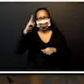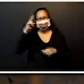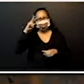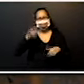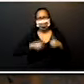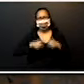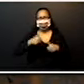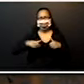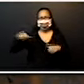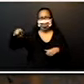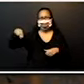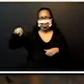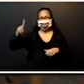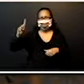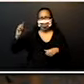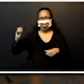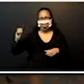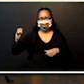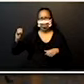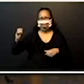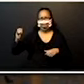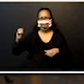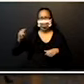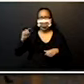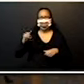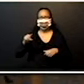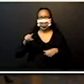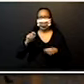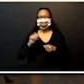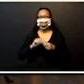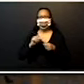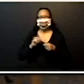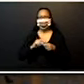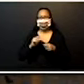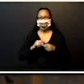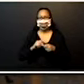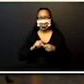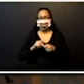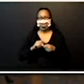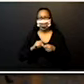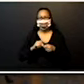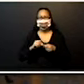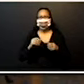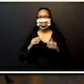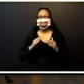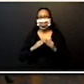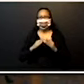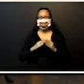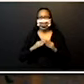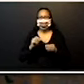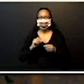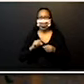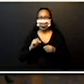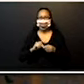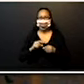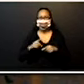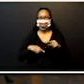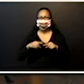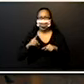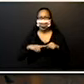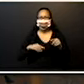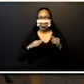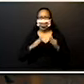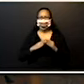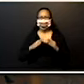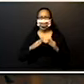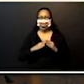do Nunca 10? Que vocês arrumaram aí, se adaptaram, fizeram os materiais em casa, que também é uma